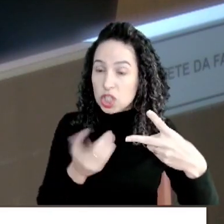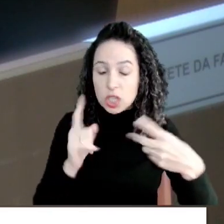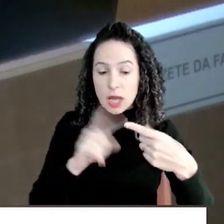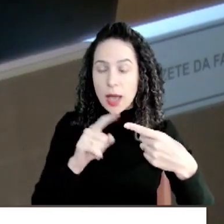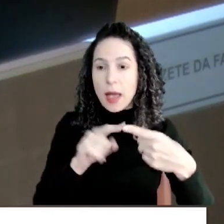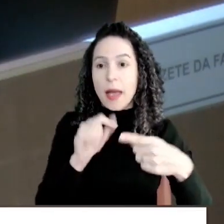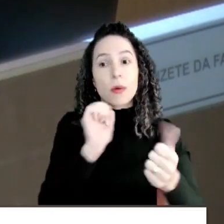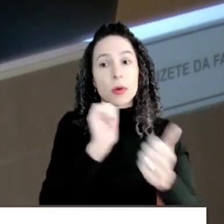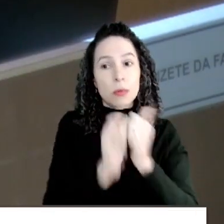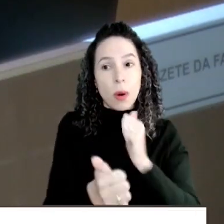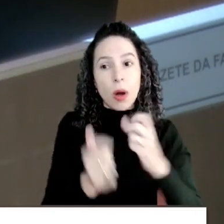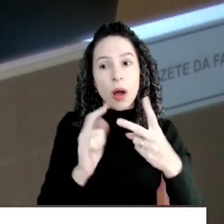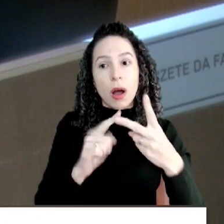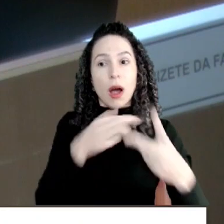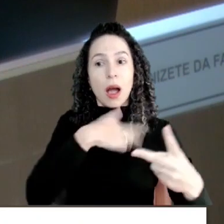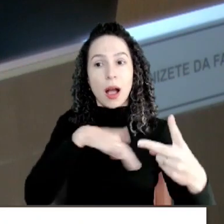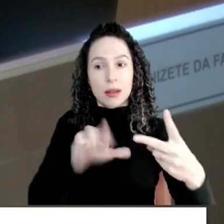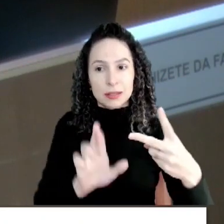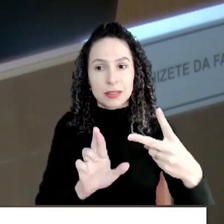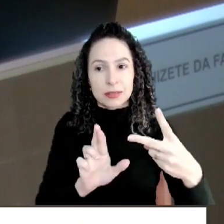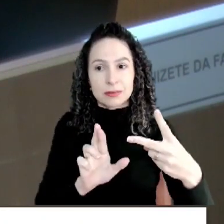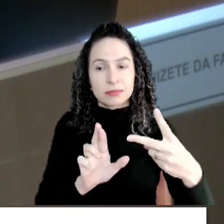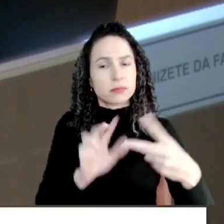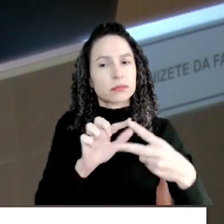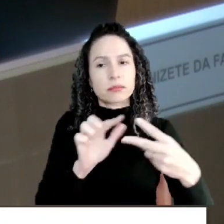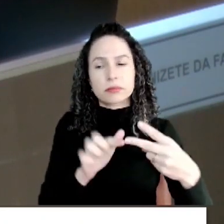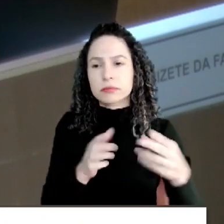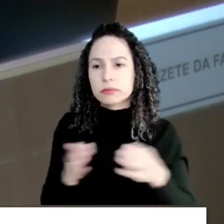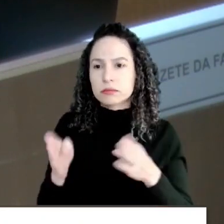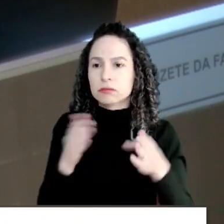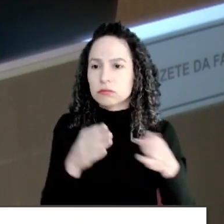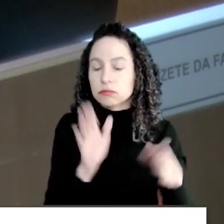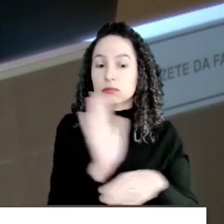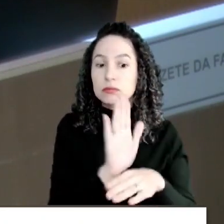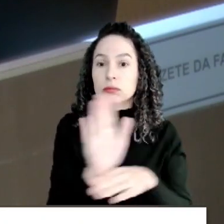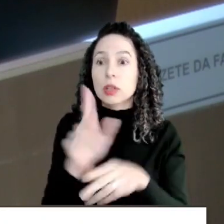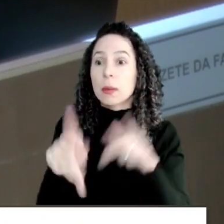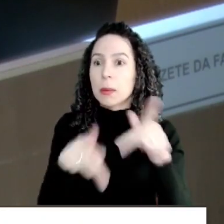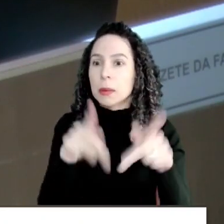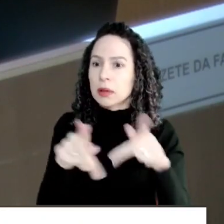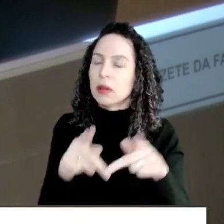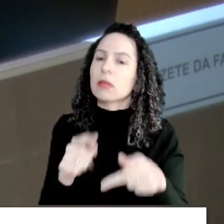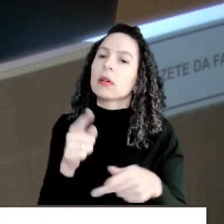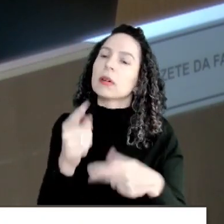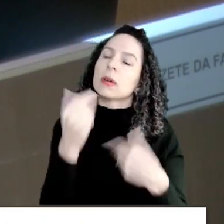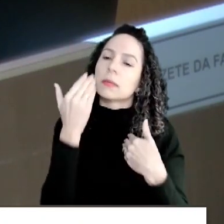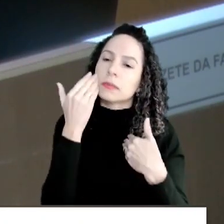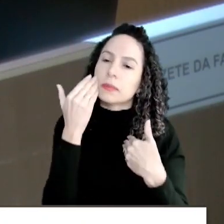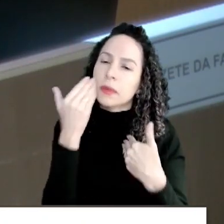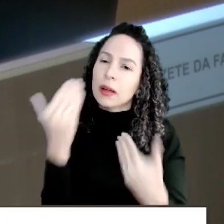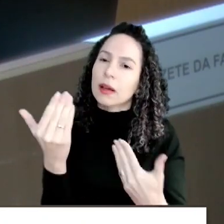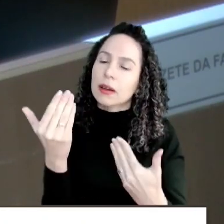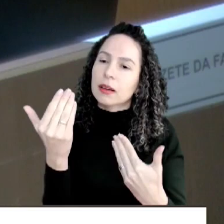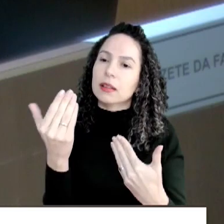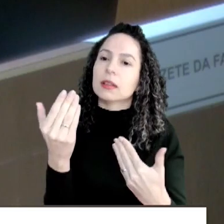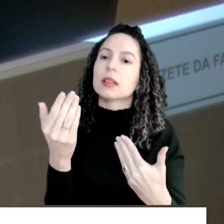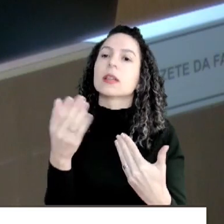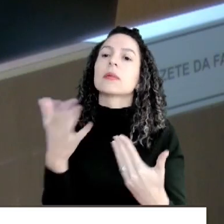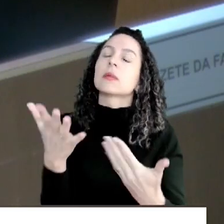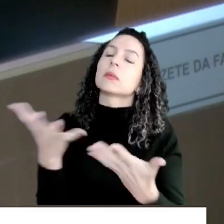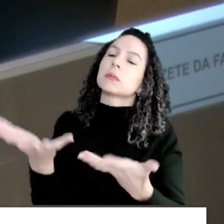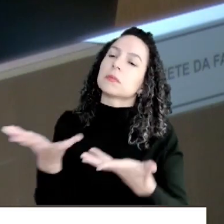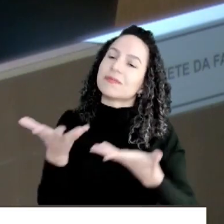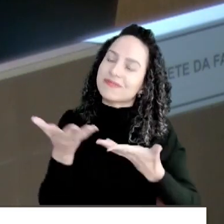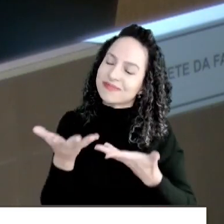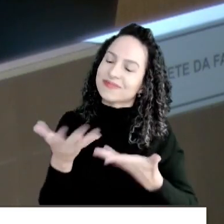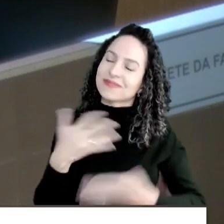religião, né? Esses são os dois caminhos para salvar a nossa população. Eu gostaria de te agradecer pela recepção que você fez para a gente aquele dia,